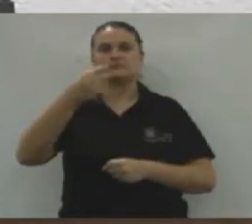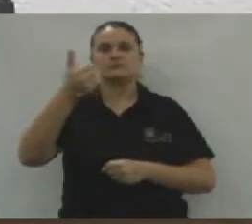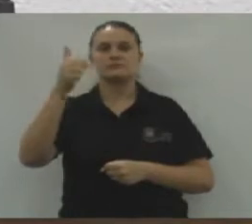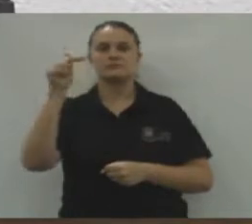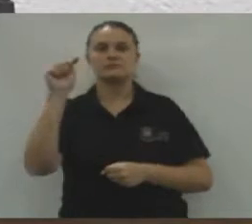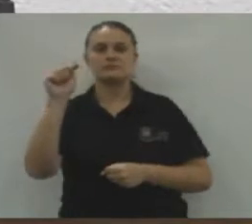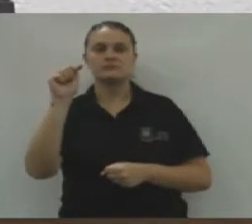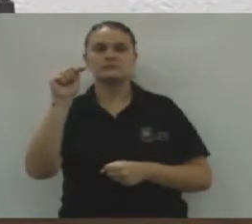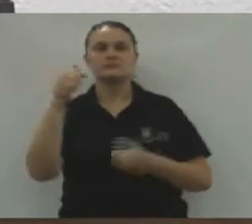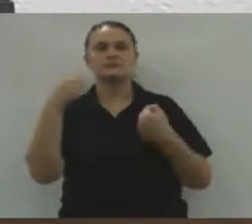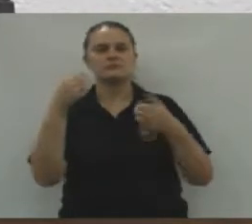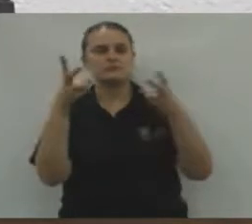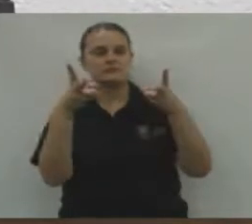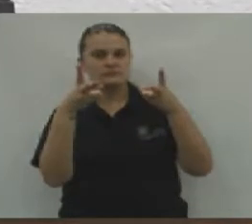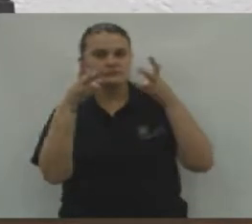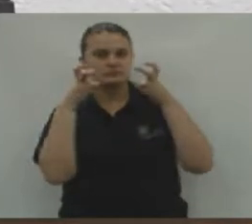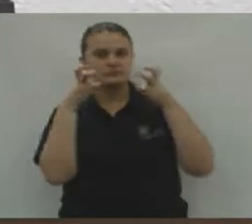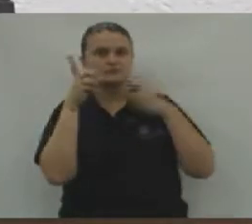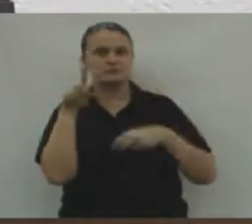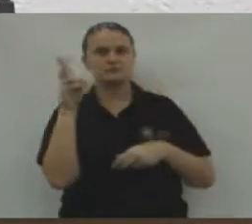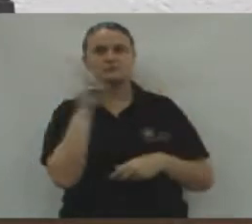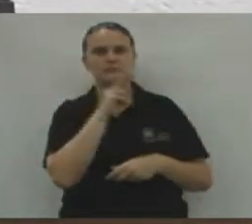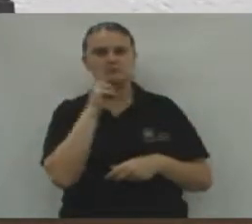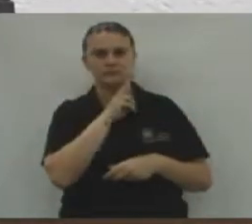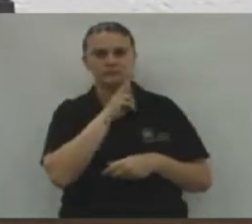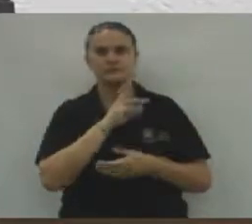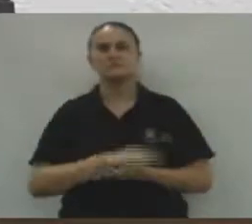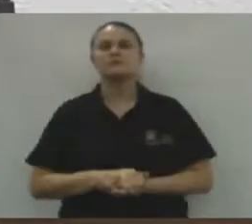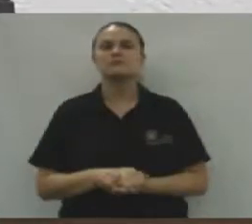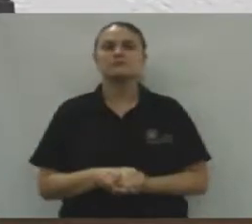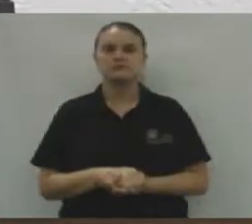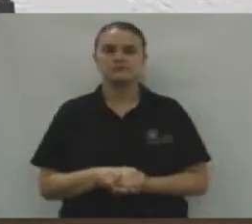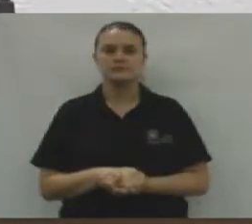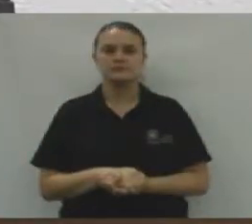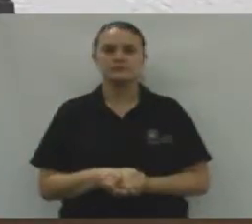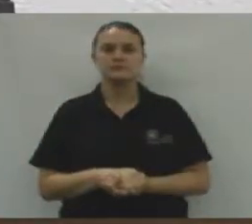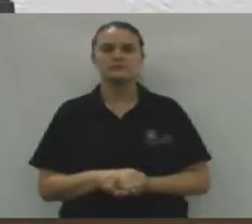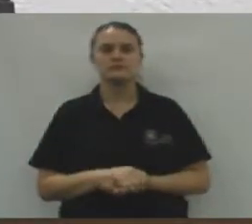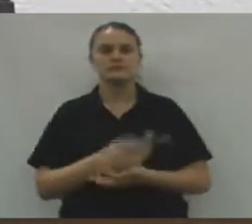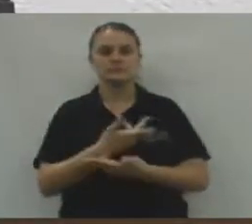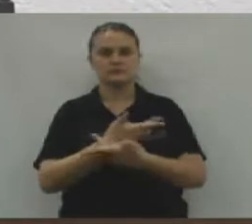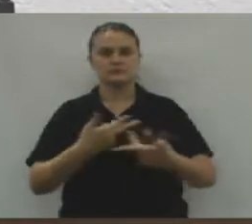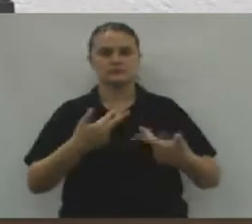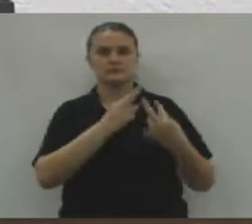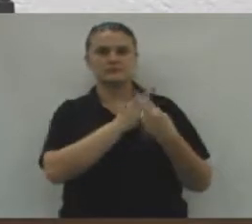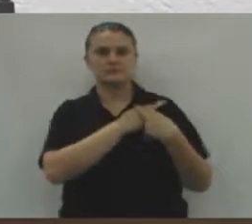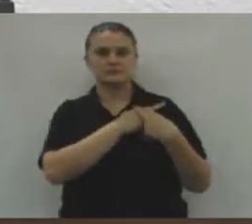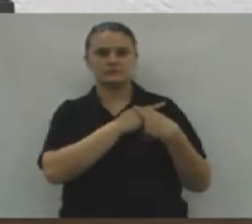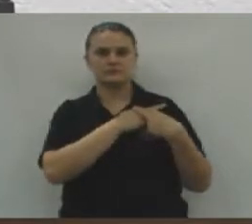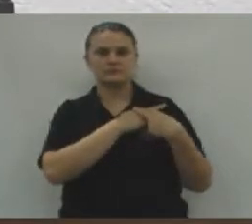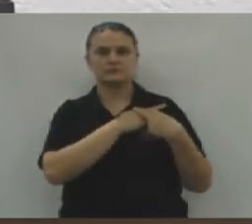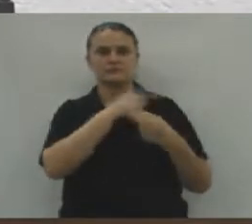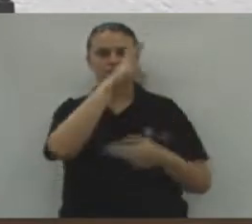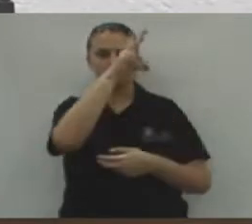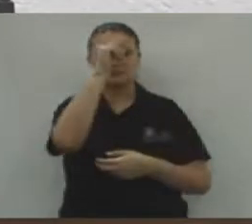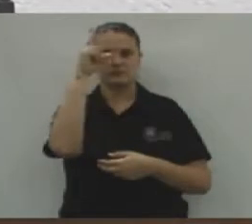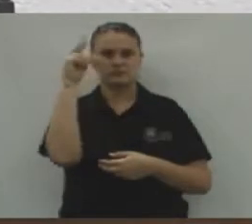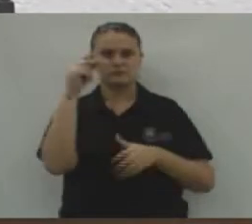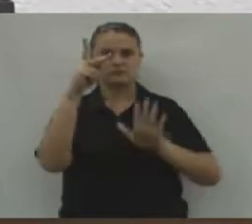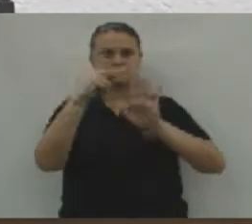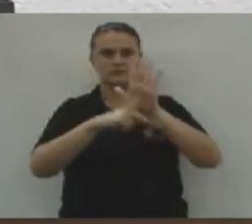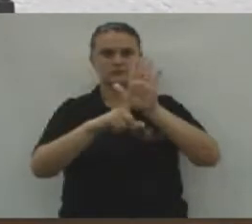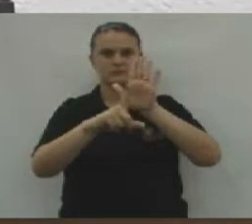57/2017 para devida apreciação em regime de urgência. Matéria do Executivo. Projeto de lei